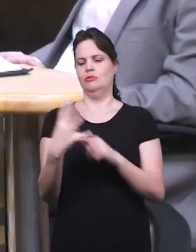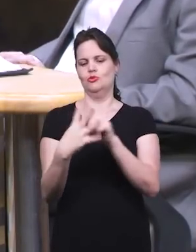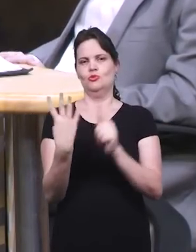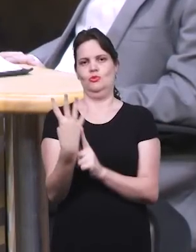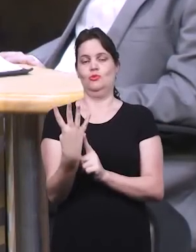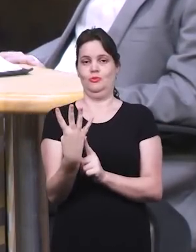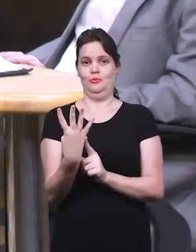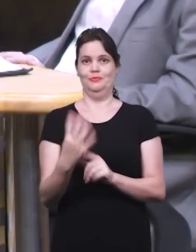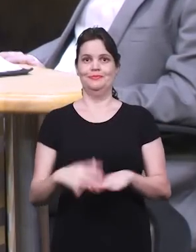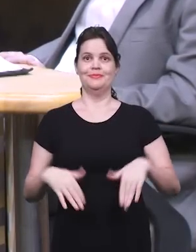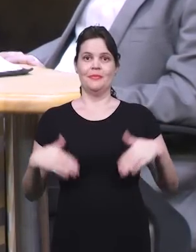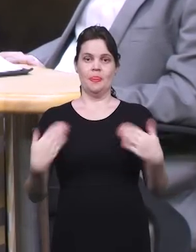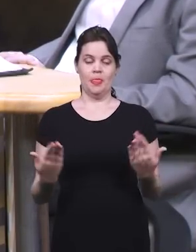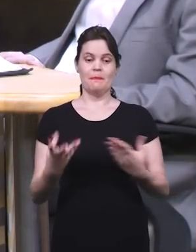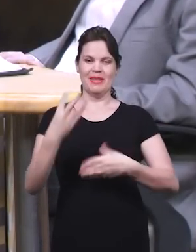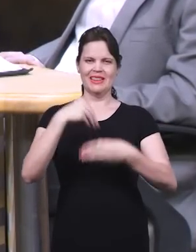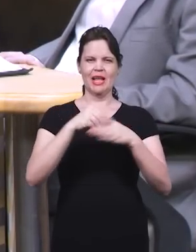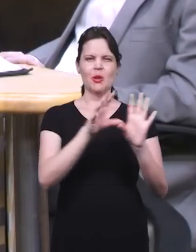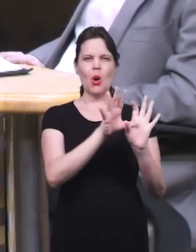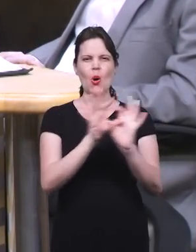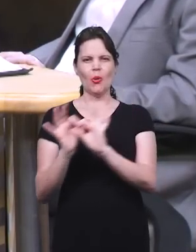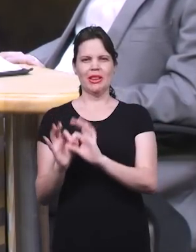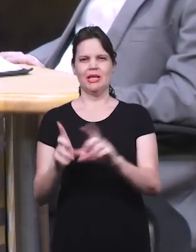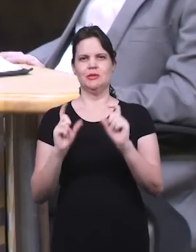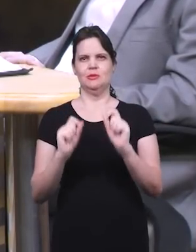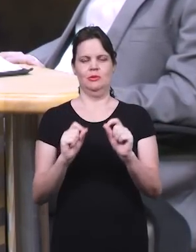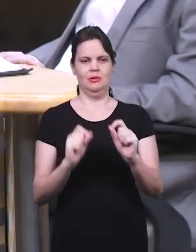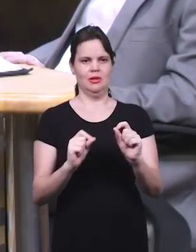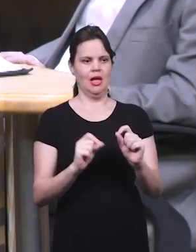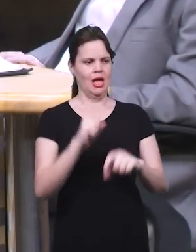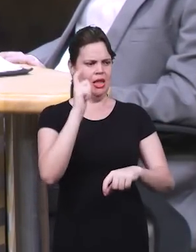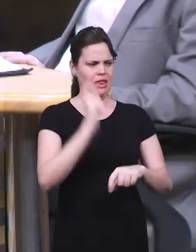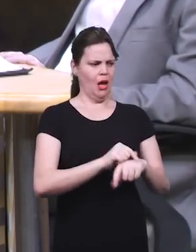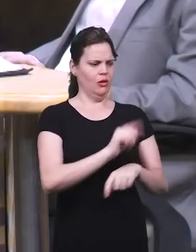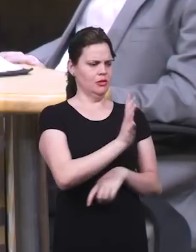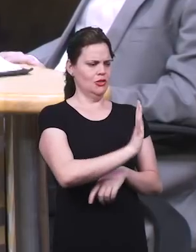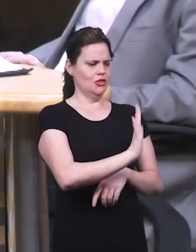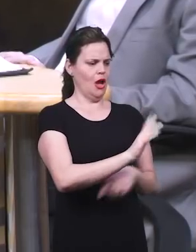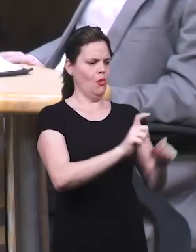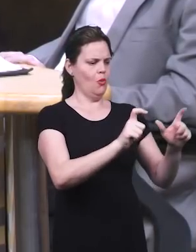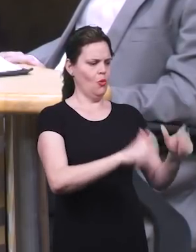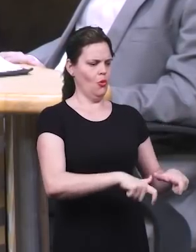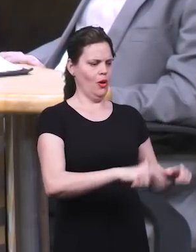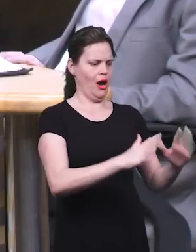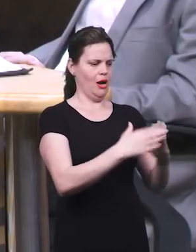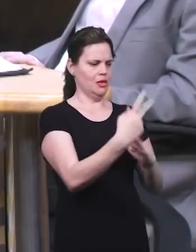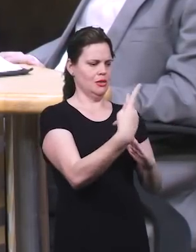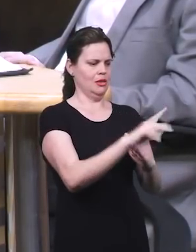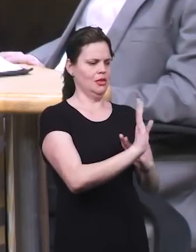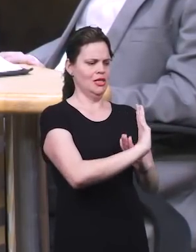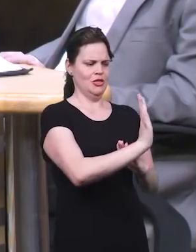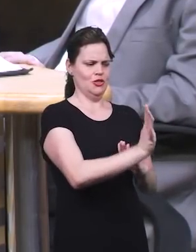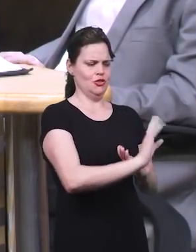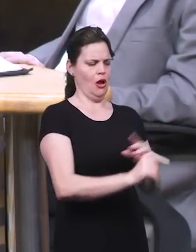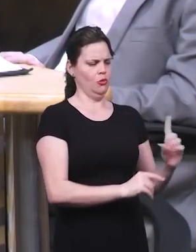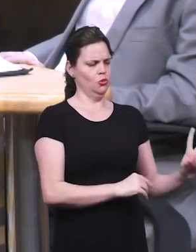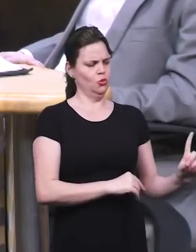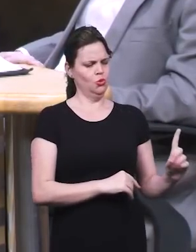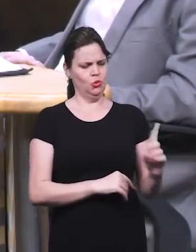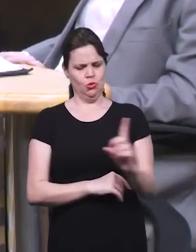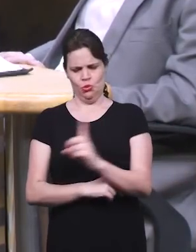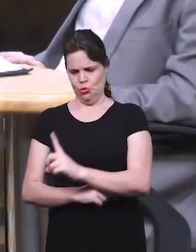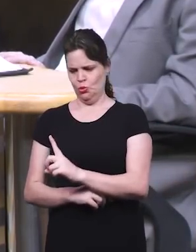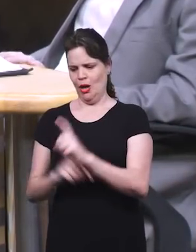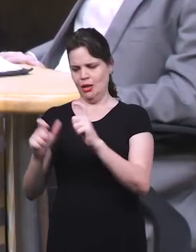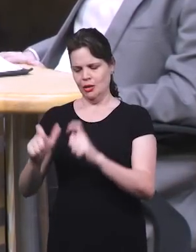do desligamento de Abraão da sua terra para viver essas experiências, a gente